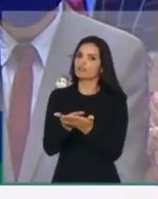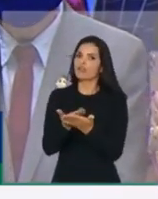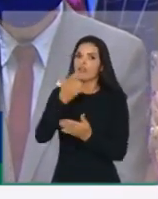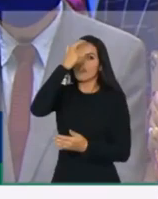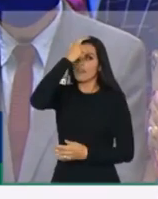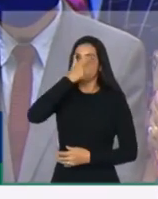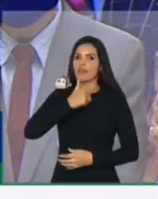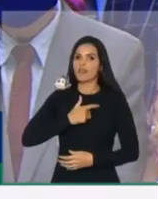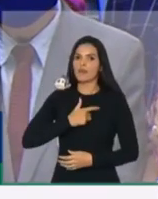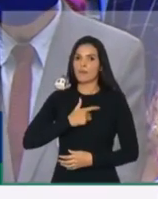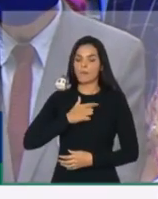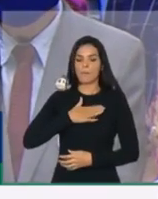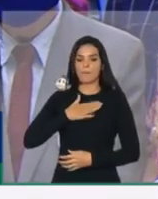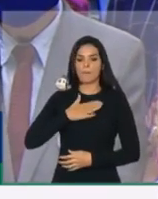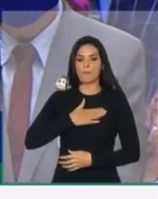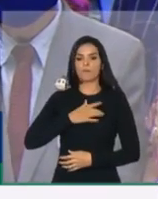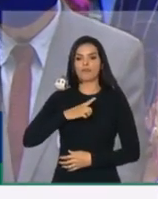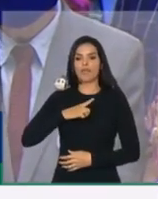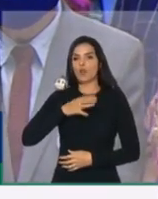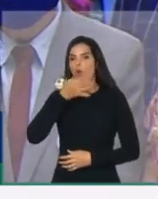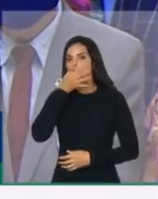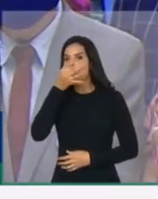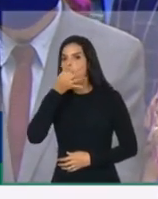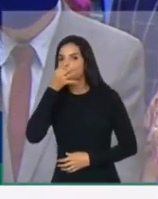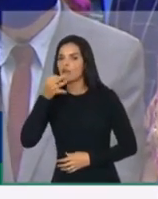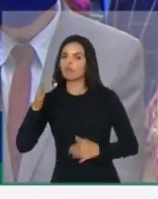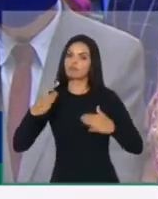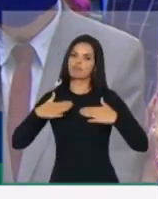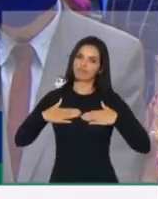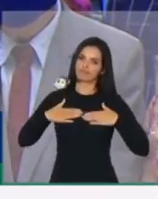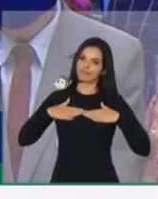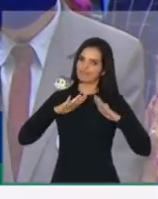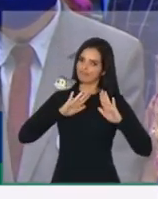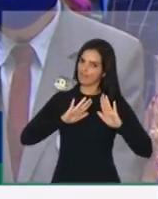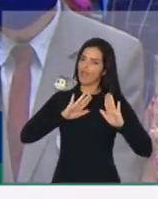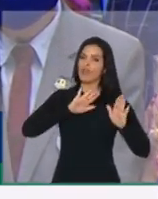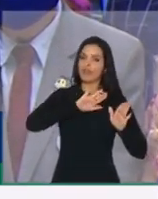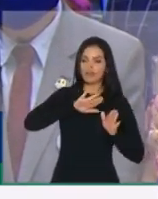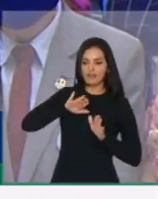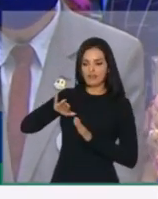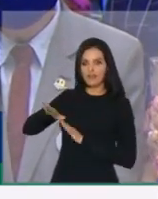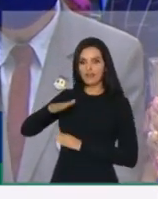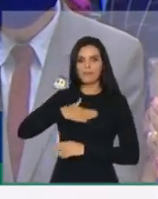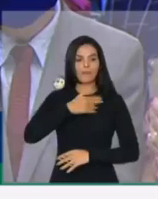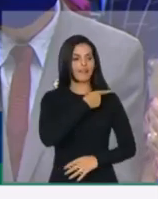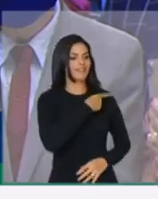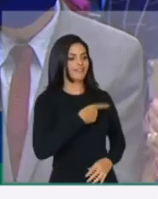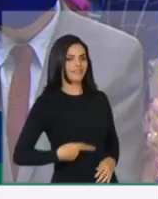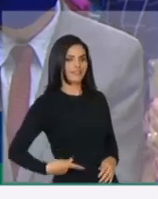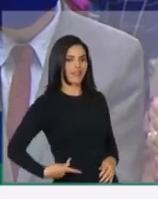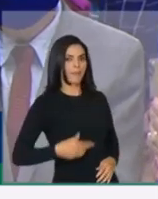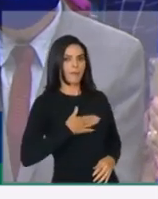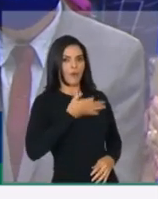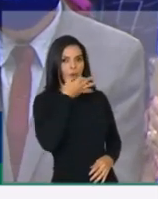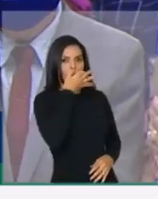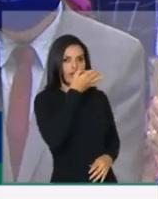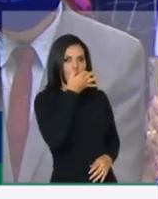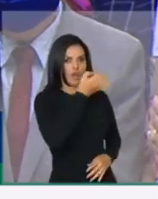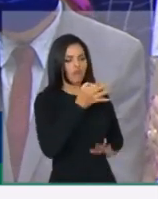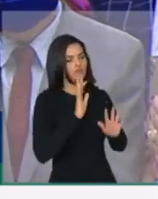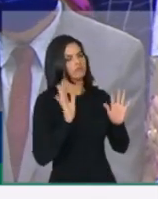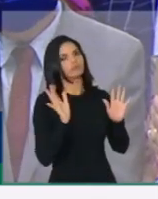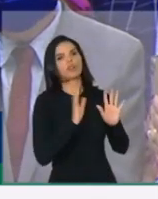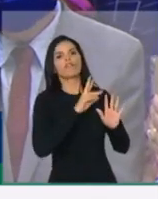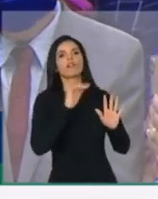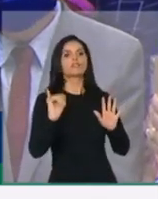Eu, pessoalmente, tenho as minhas opiniões, mas como presidente da Câmara, minha opinião deve se